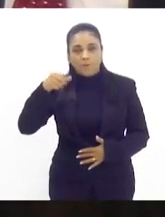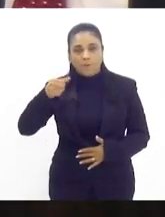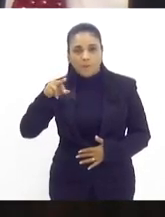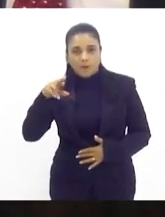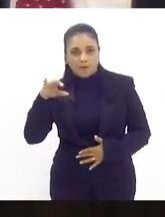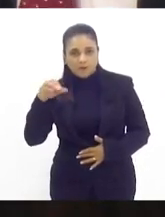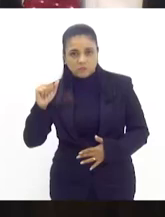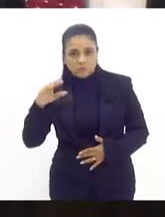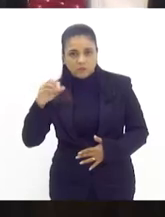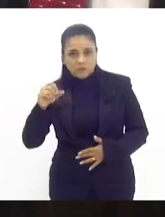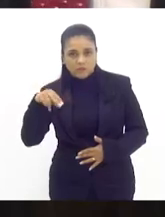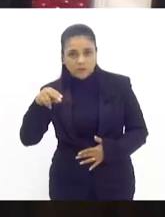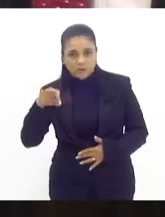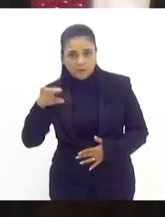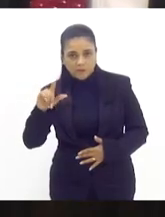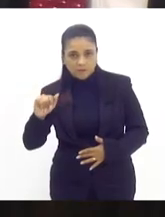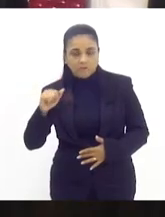Canela.